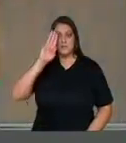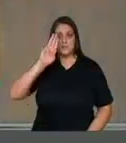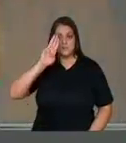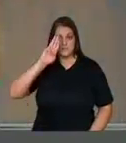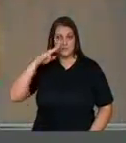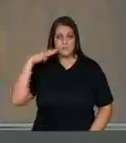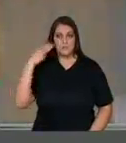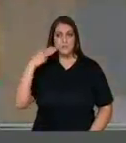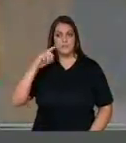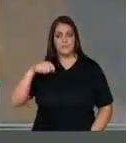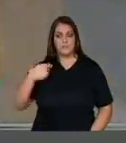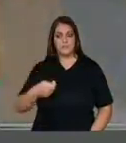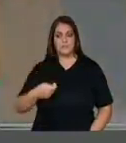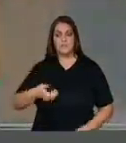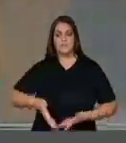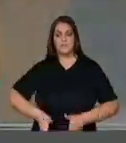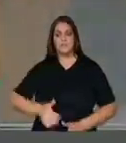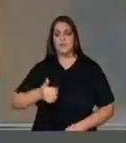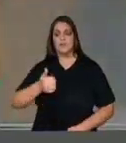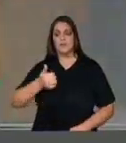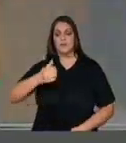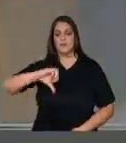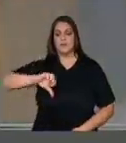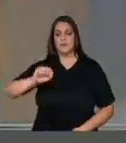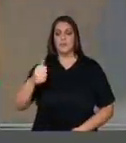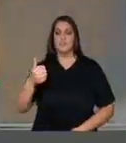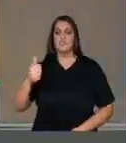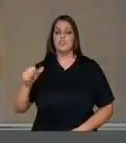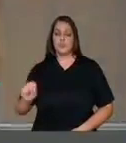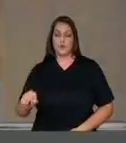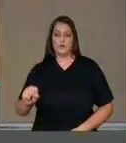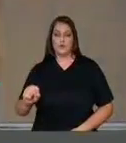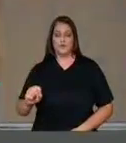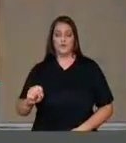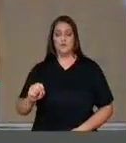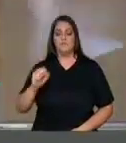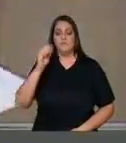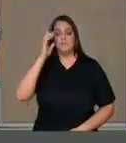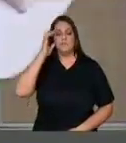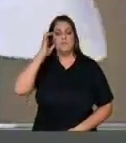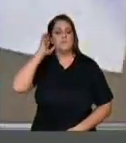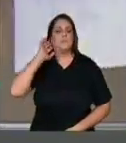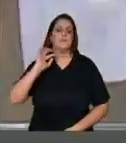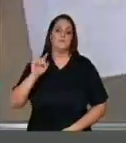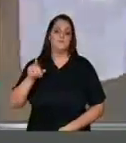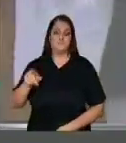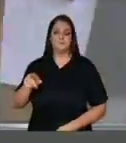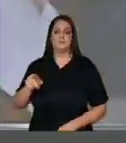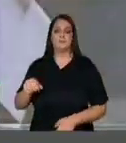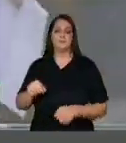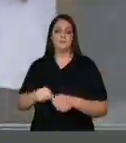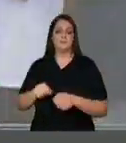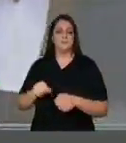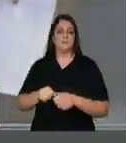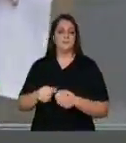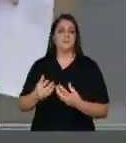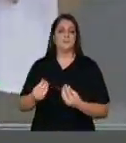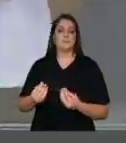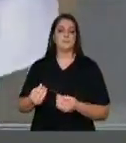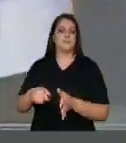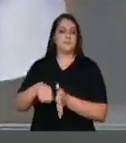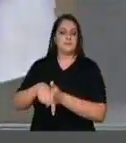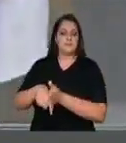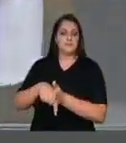em 5 de maio de 1818, na cidade prussiana de Treveris, Marx empreendeu uma obra intelectual de